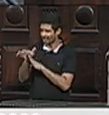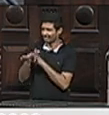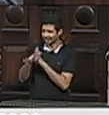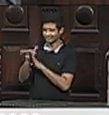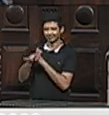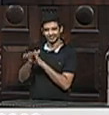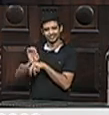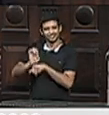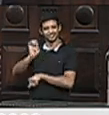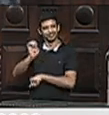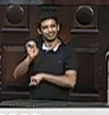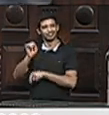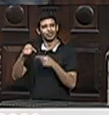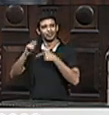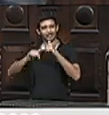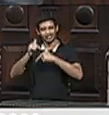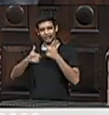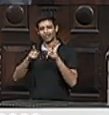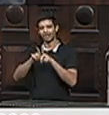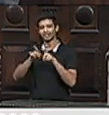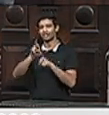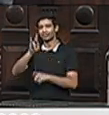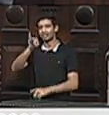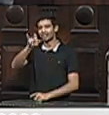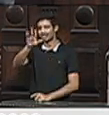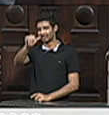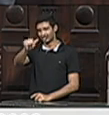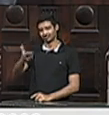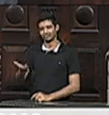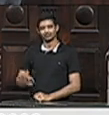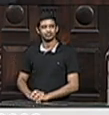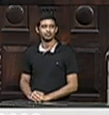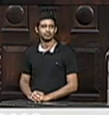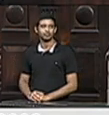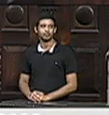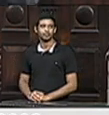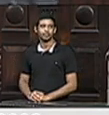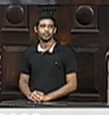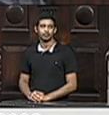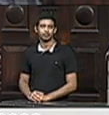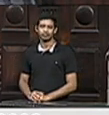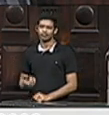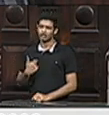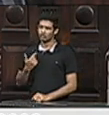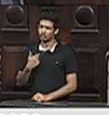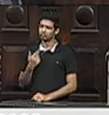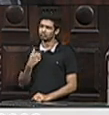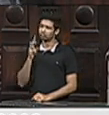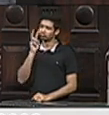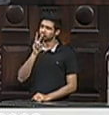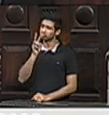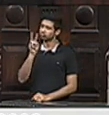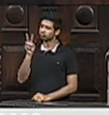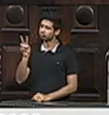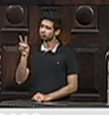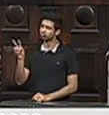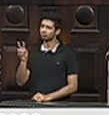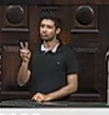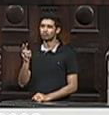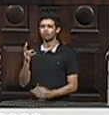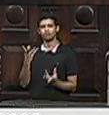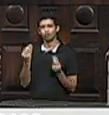discrimina as entidades representativas dos trabalhadores e as entidades representativas dos